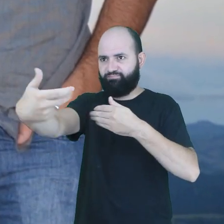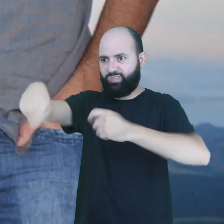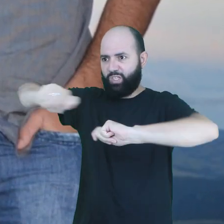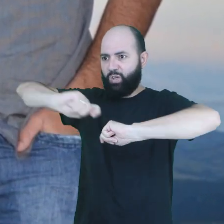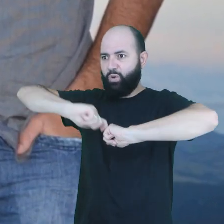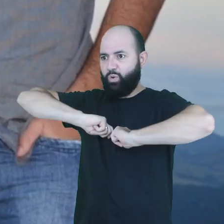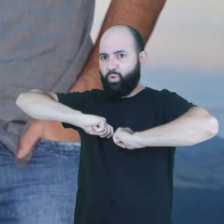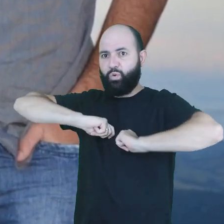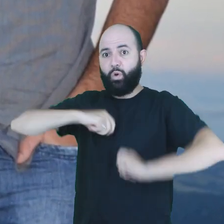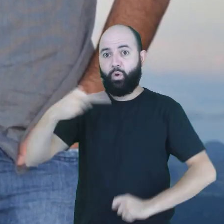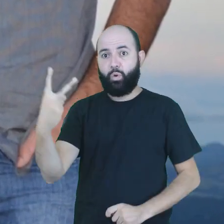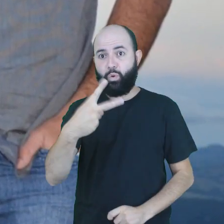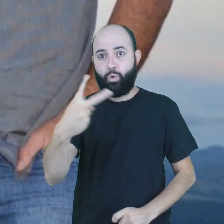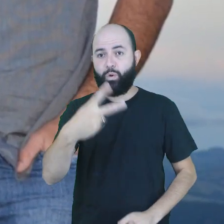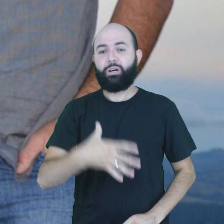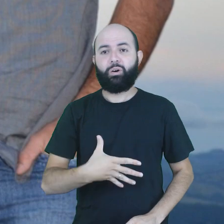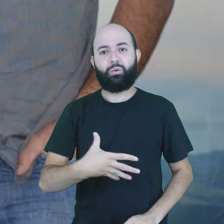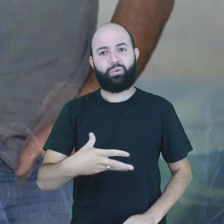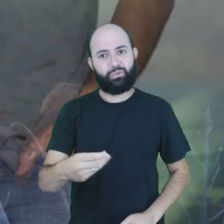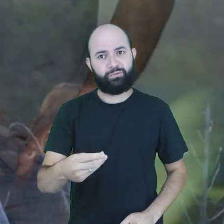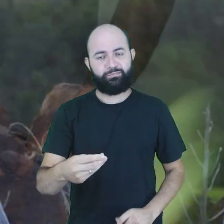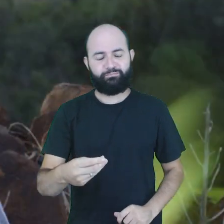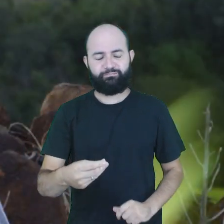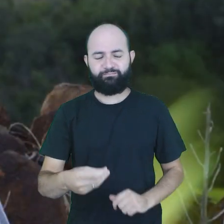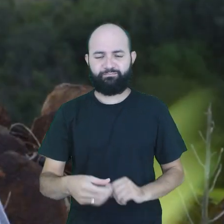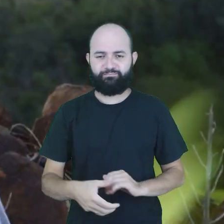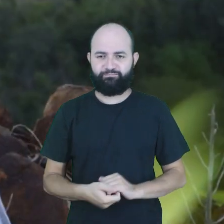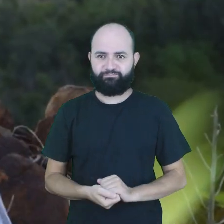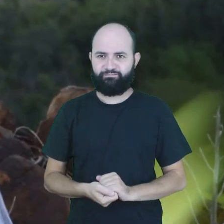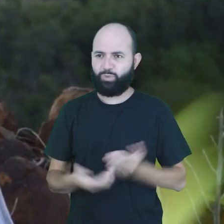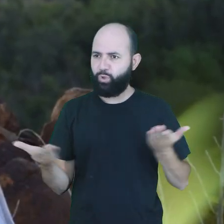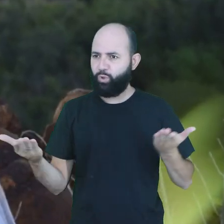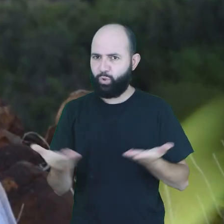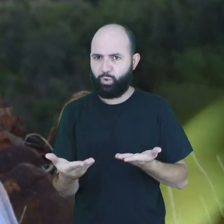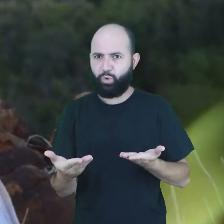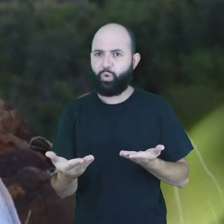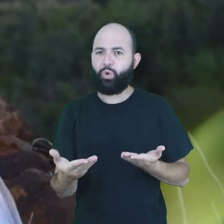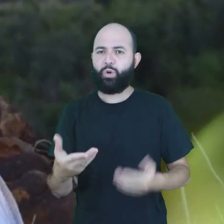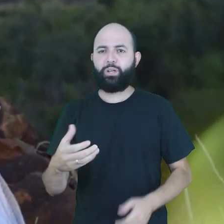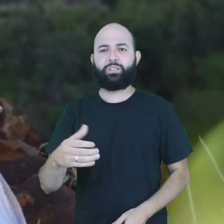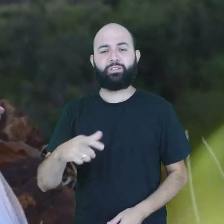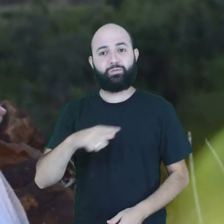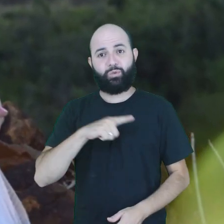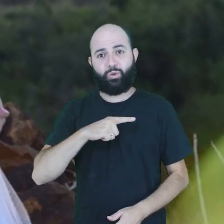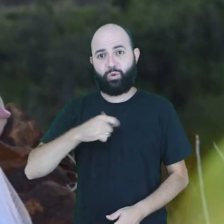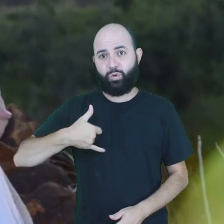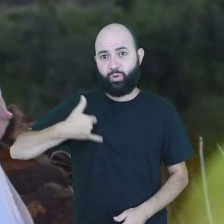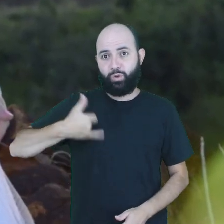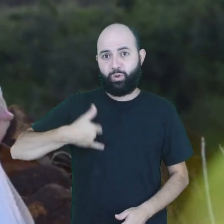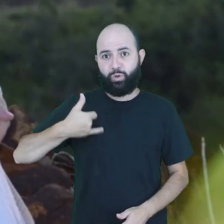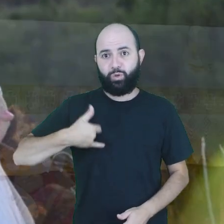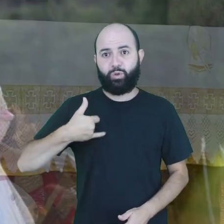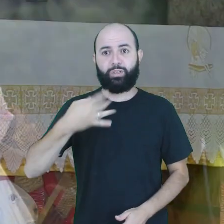Ele nos proporcionou o segundo filho, que está hoje com 4 anos,